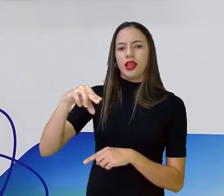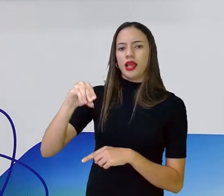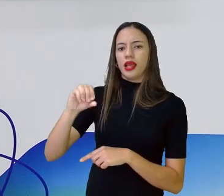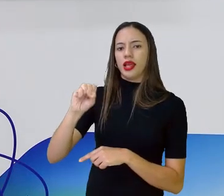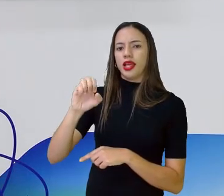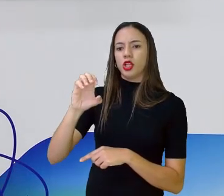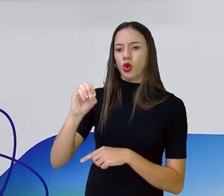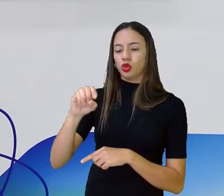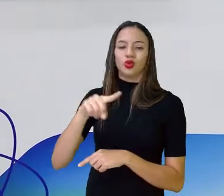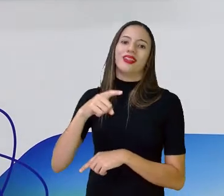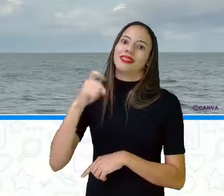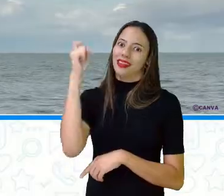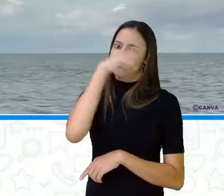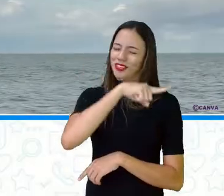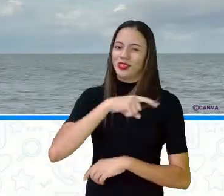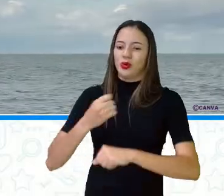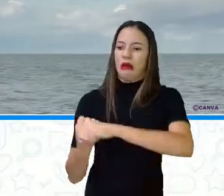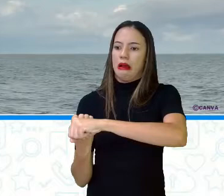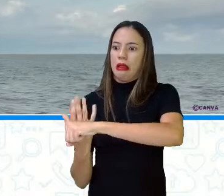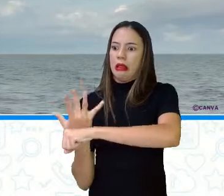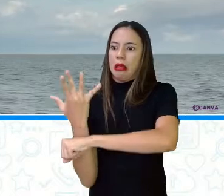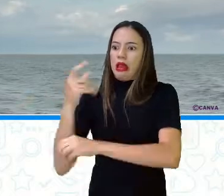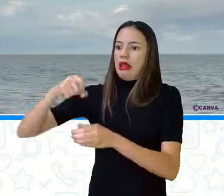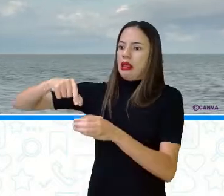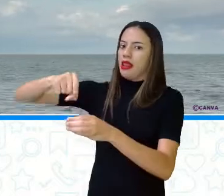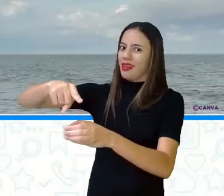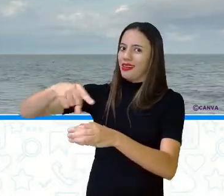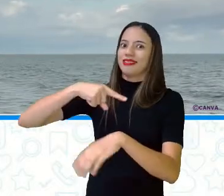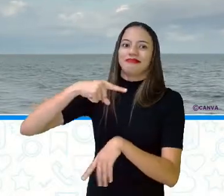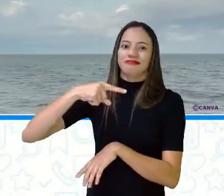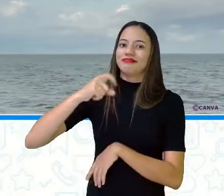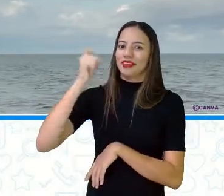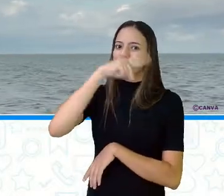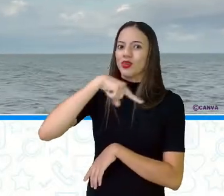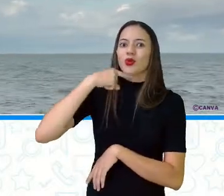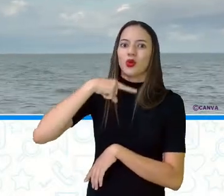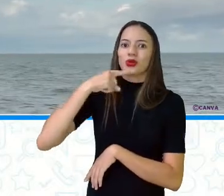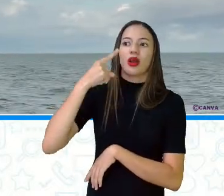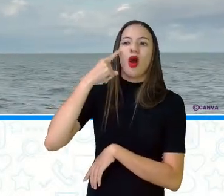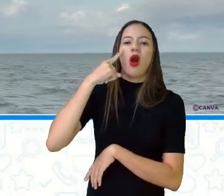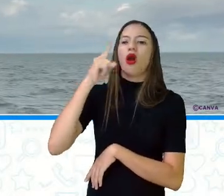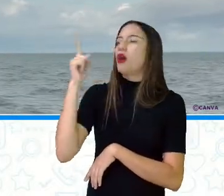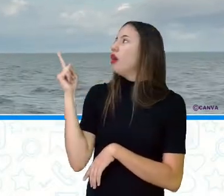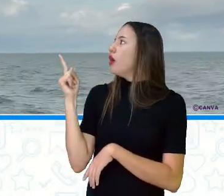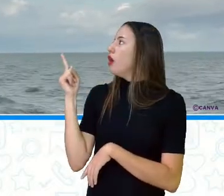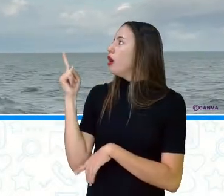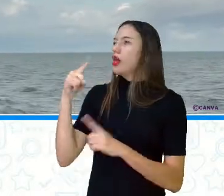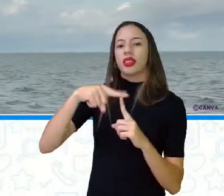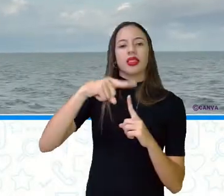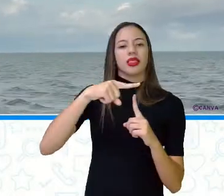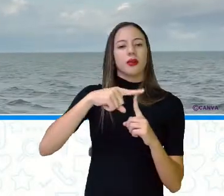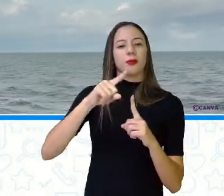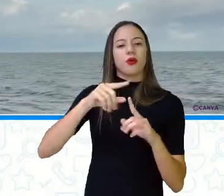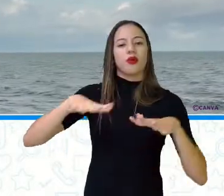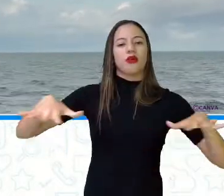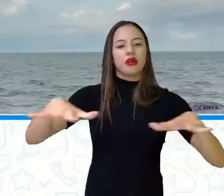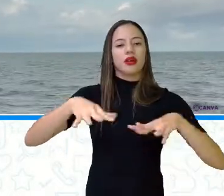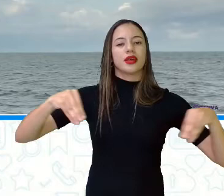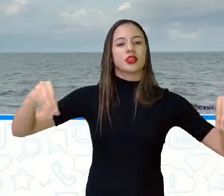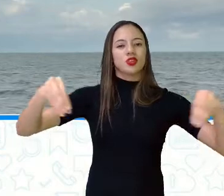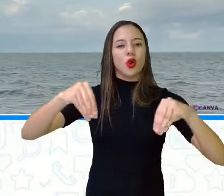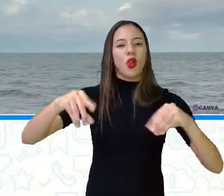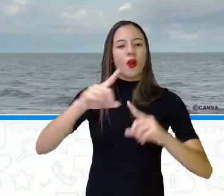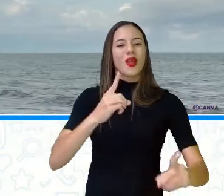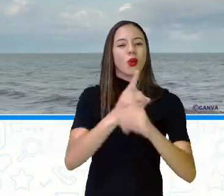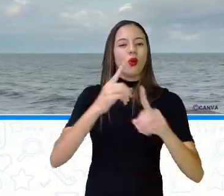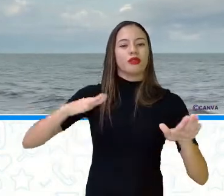uma plantação. E aí eu tenho o exemplo para a gente aí, que esse solo arenoso é o que a gente encontra aí nas orlas. Se